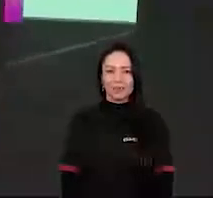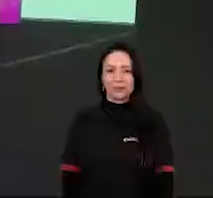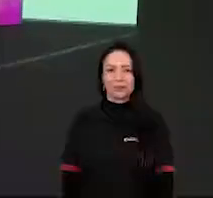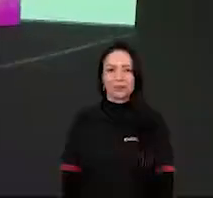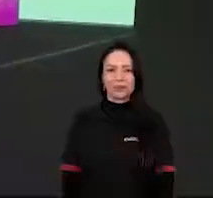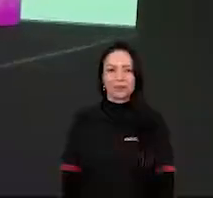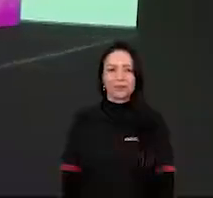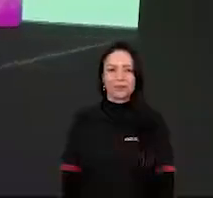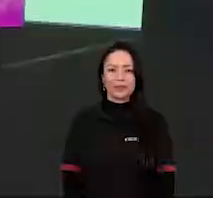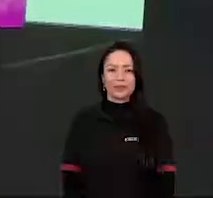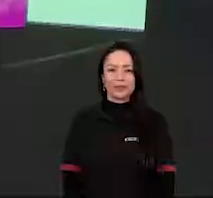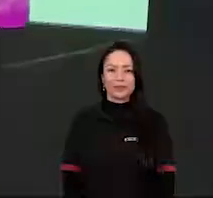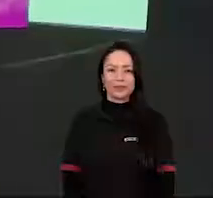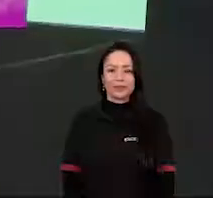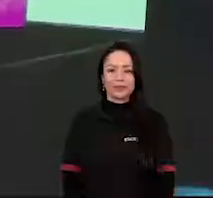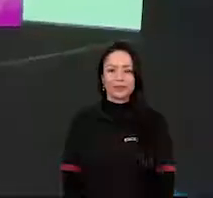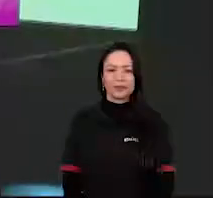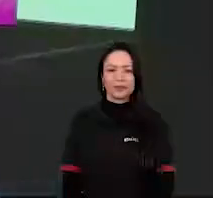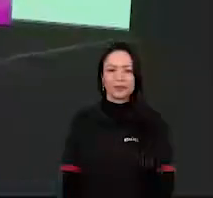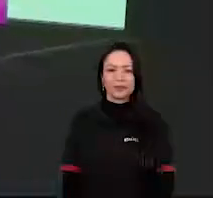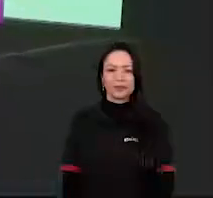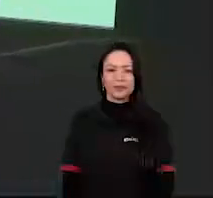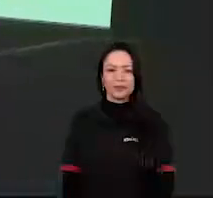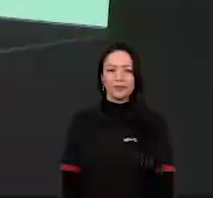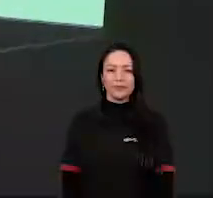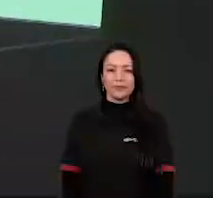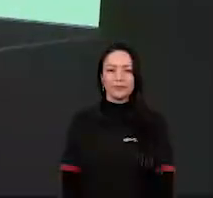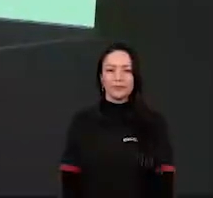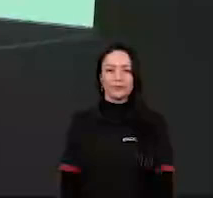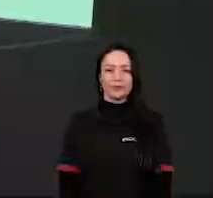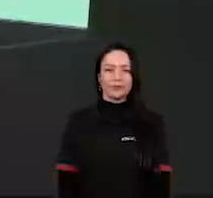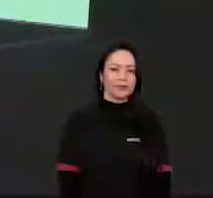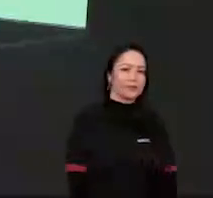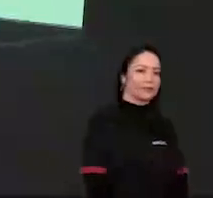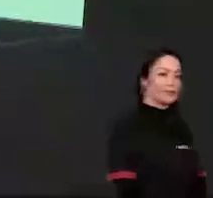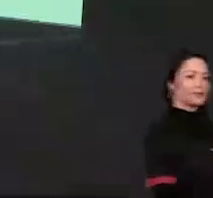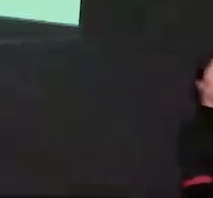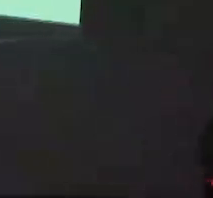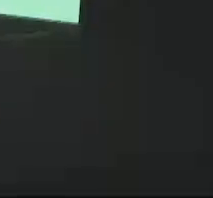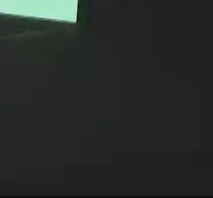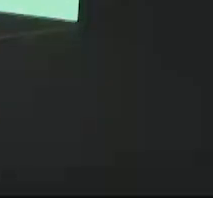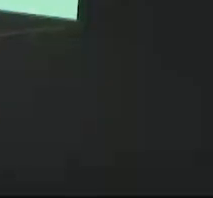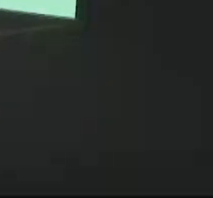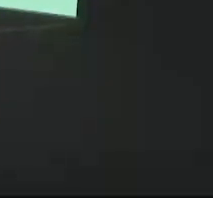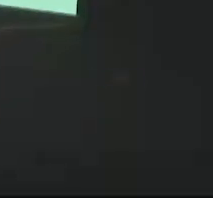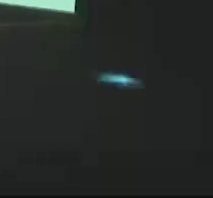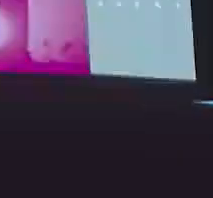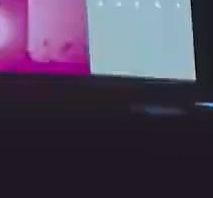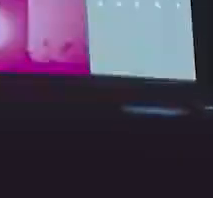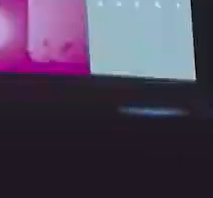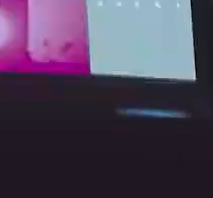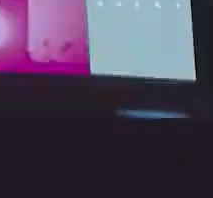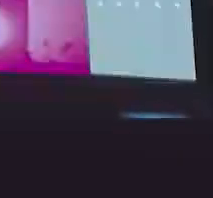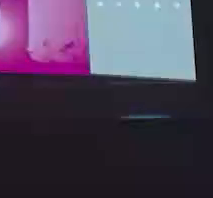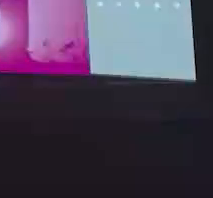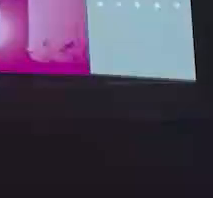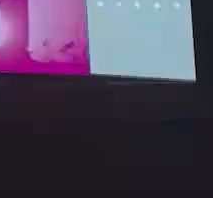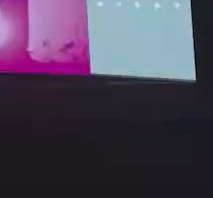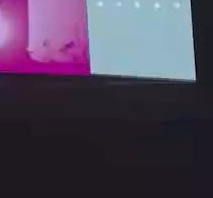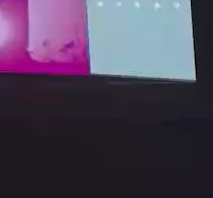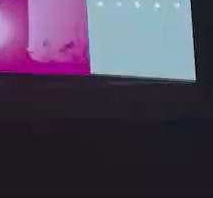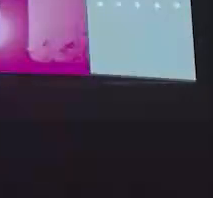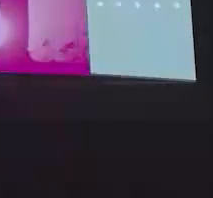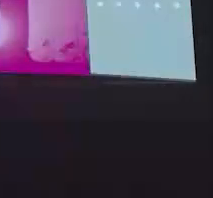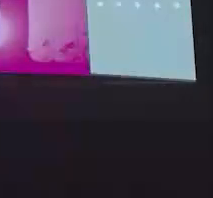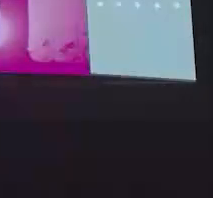You know that I'm the queen of overthinking. It's like we're done before we even started.